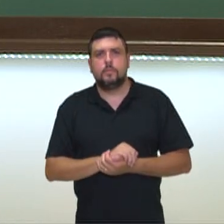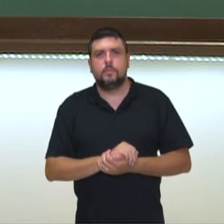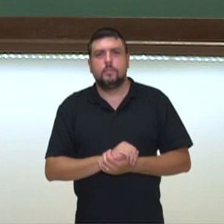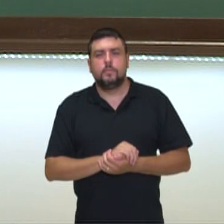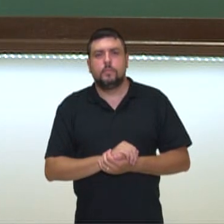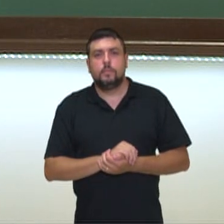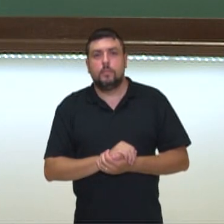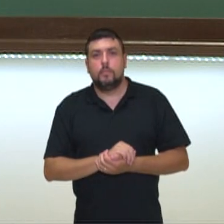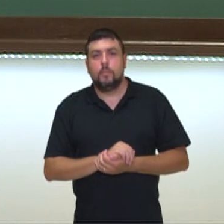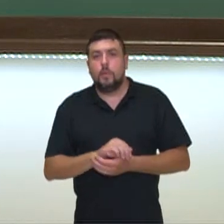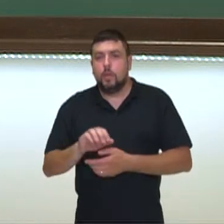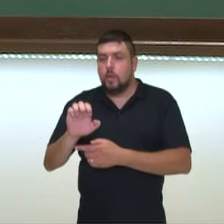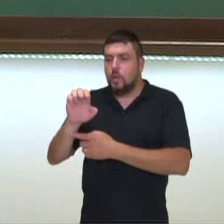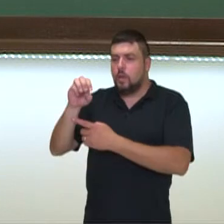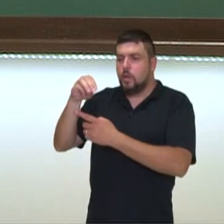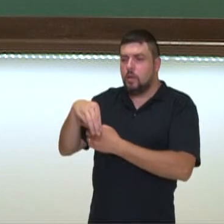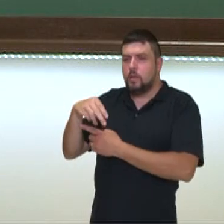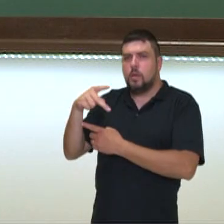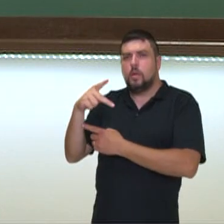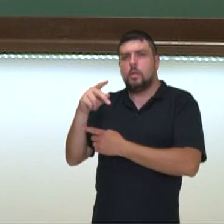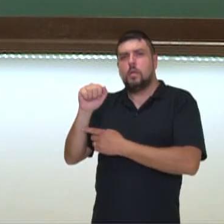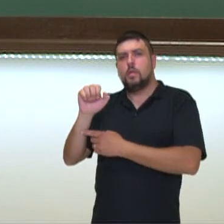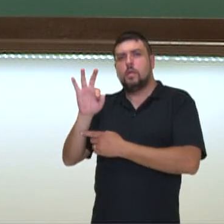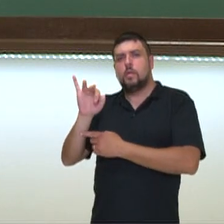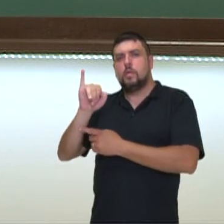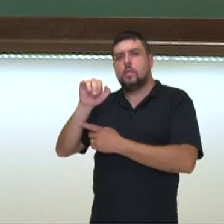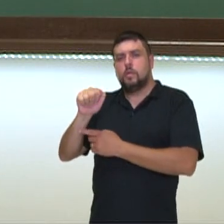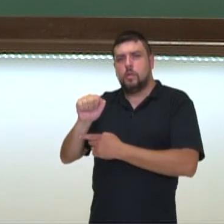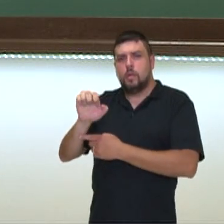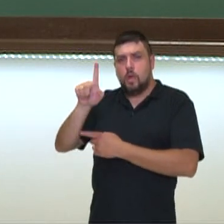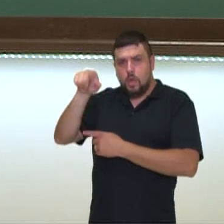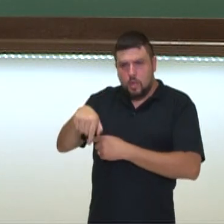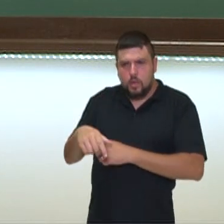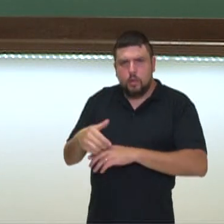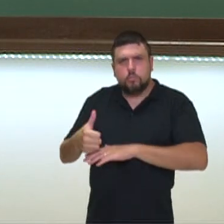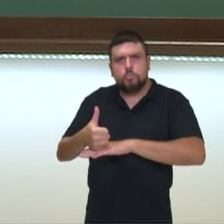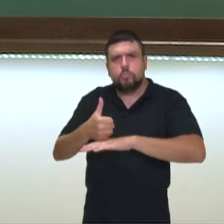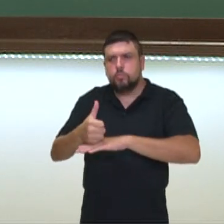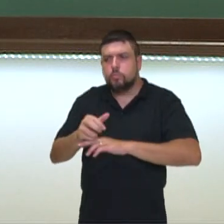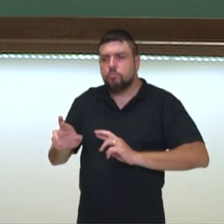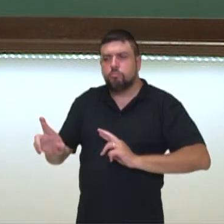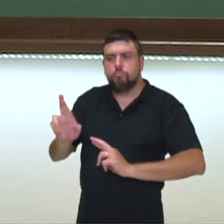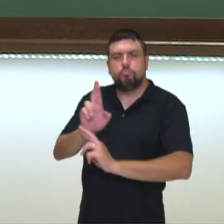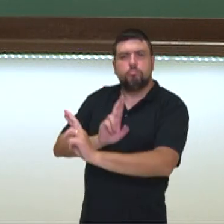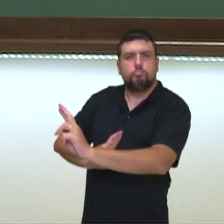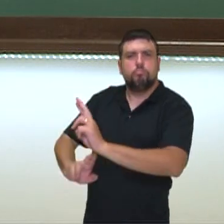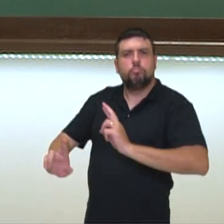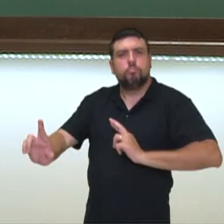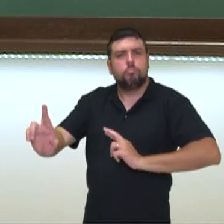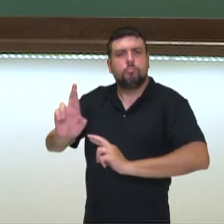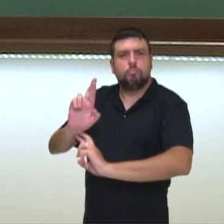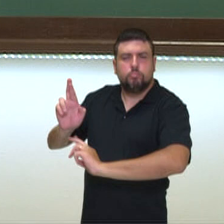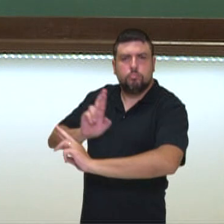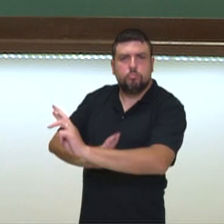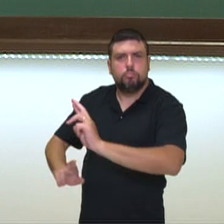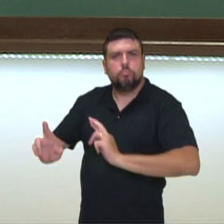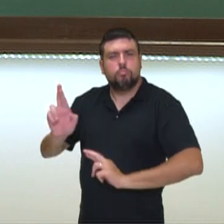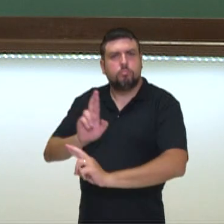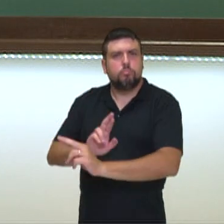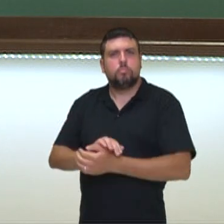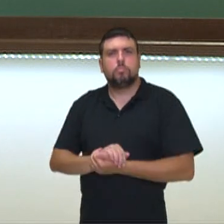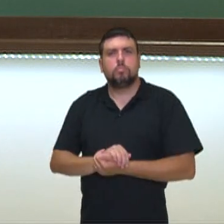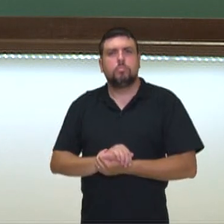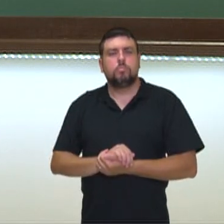que empatia é aquela habilidade de relacionamento que a gente desenvolve. É aquele momento em que nós